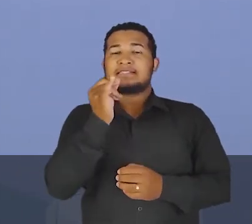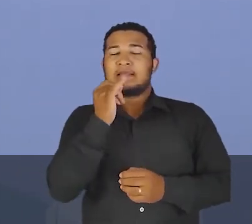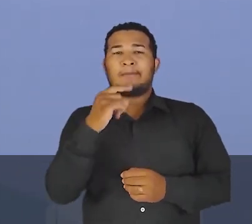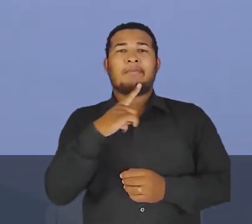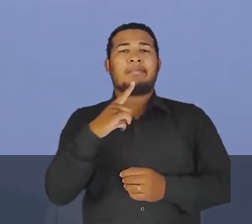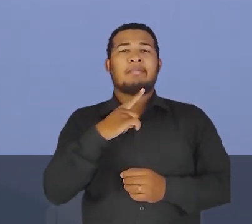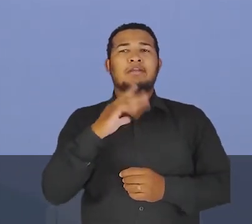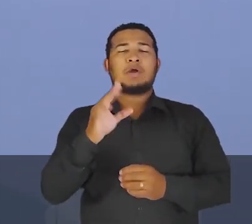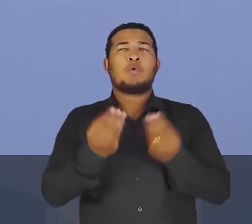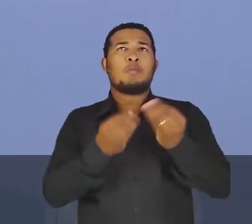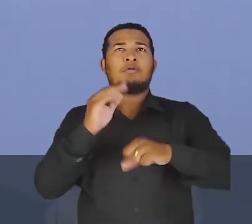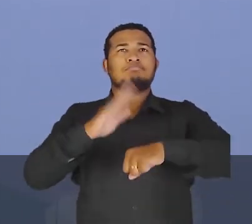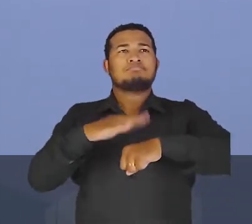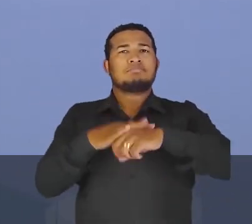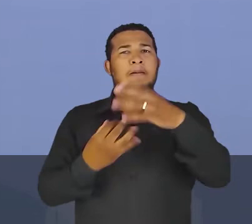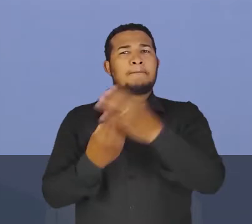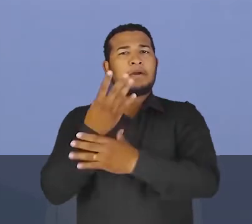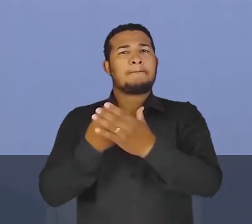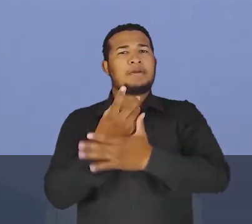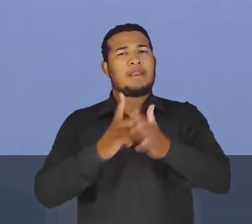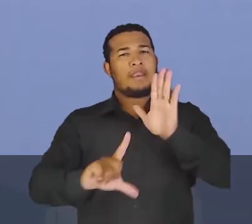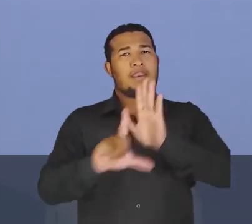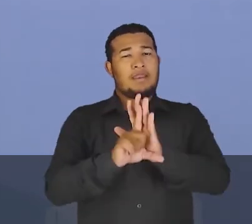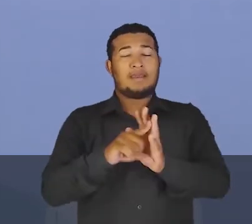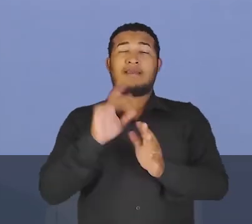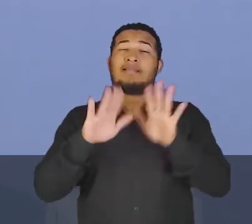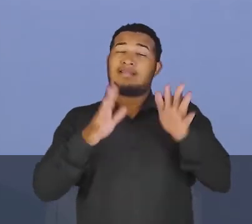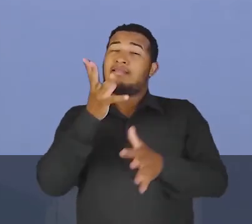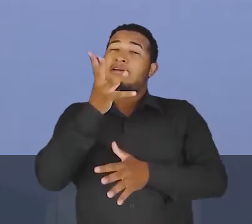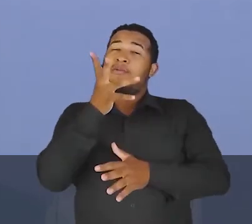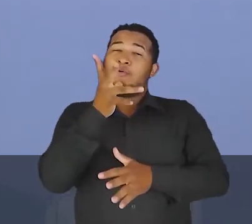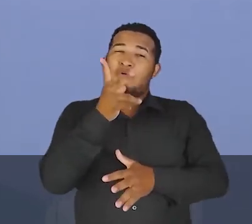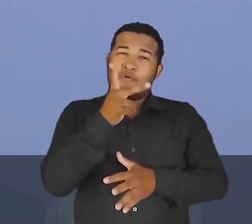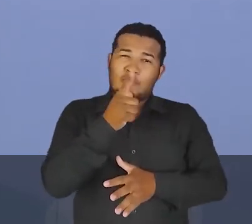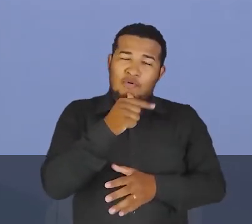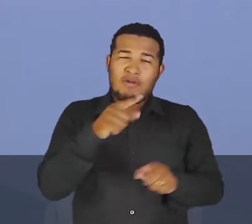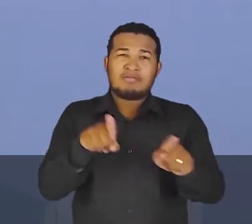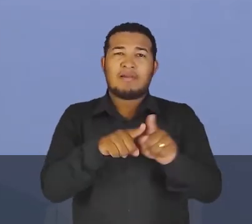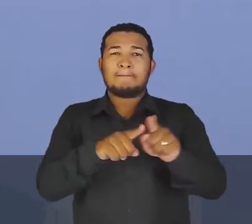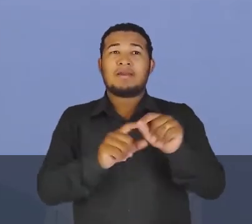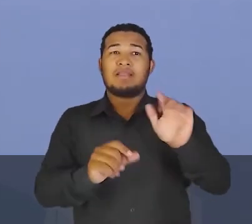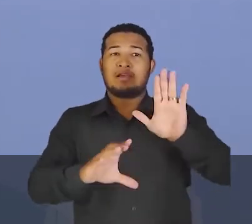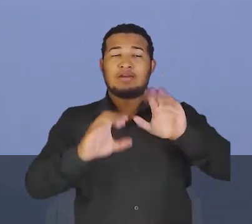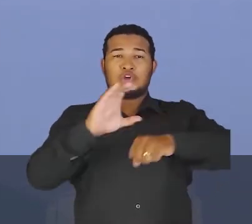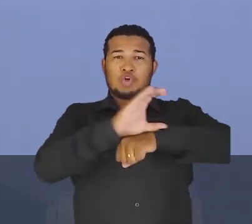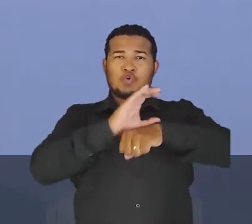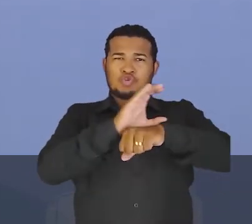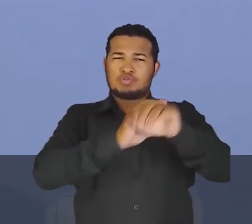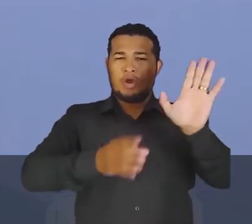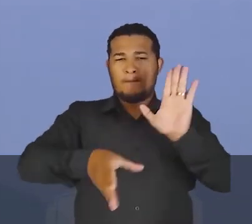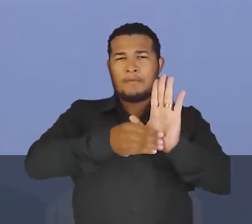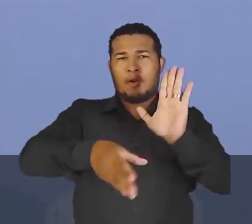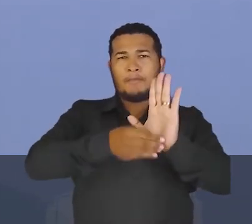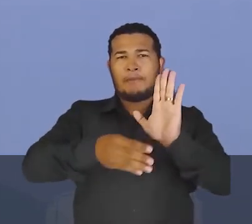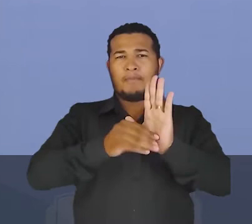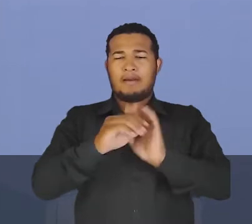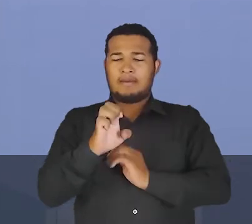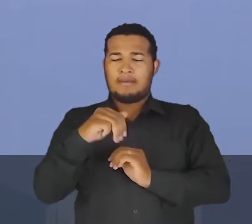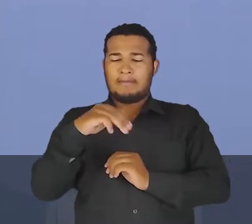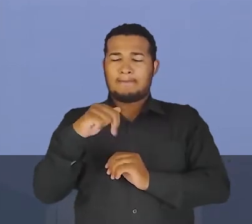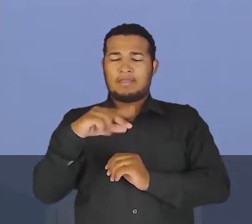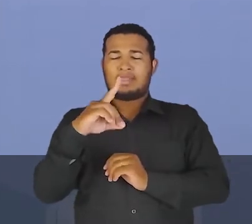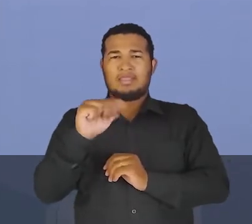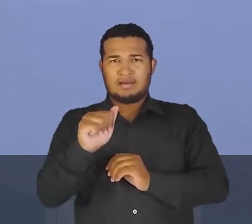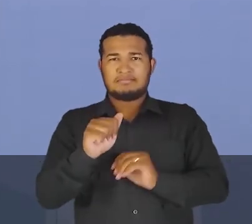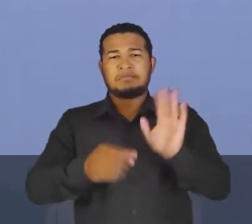de criação de leis, é um processo bem demorado, de criar emendas à Constituição, o processo lá de você aprovar projetos